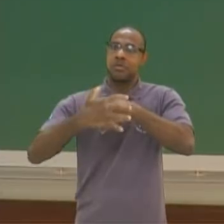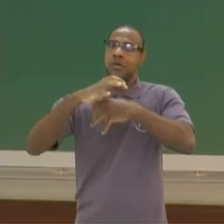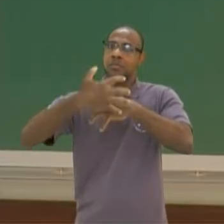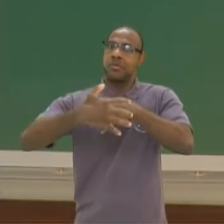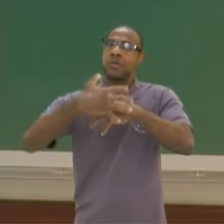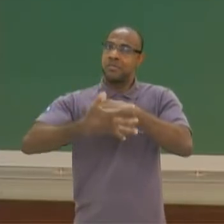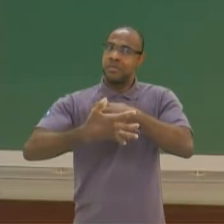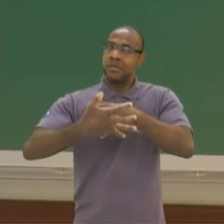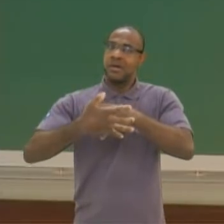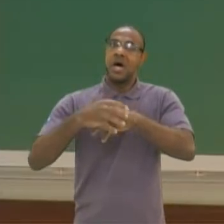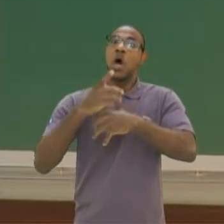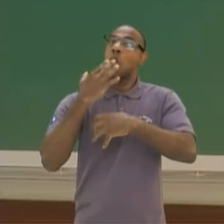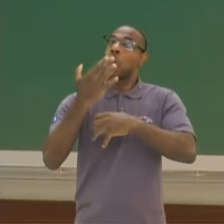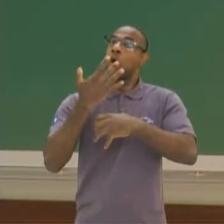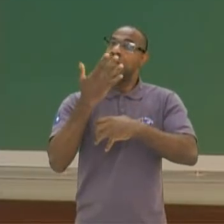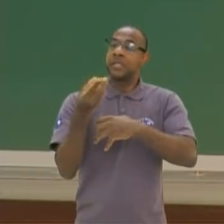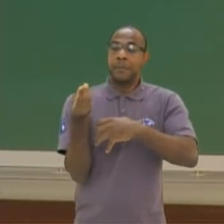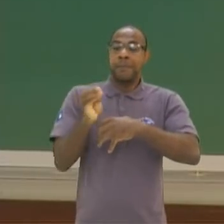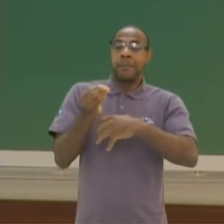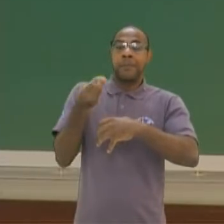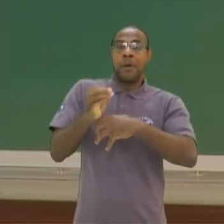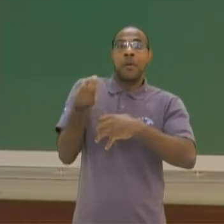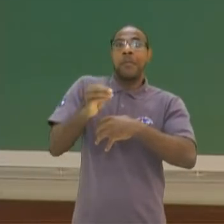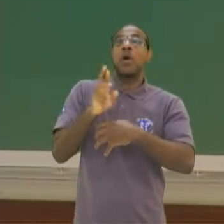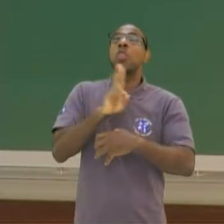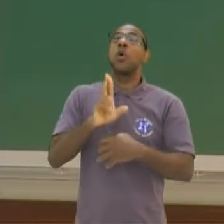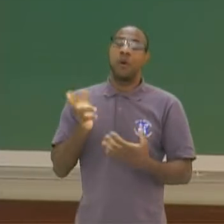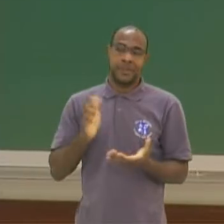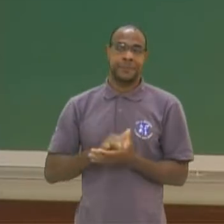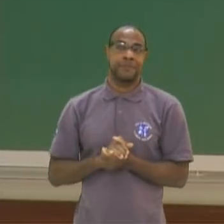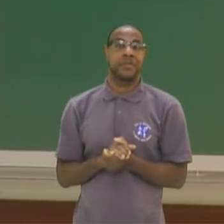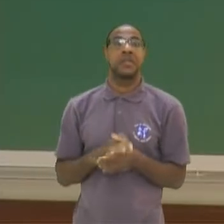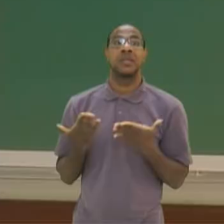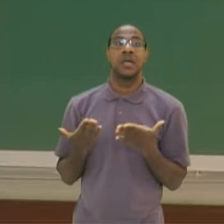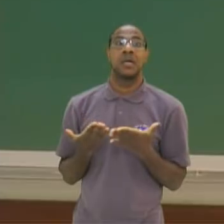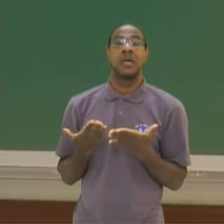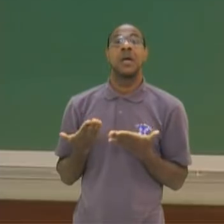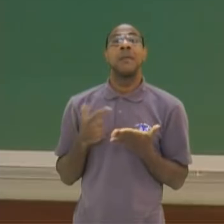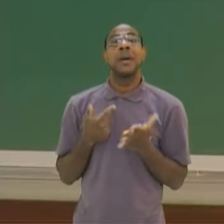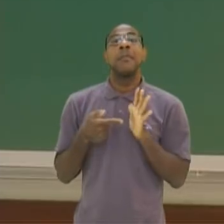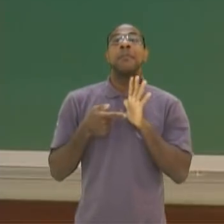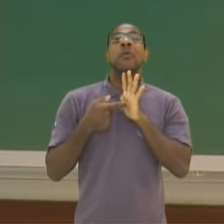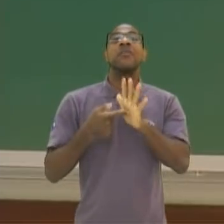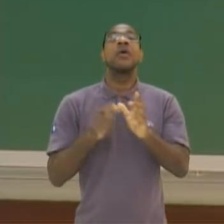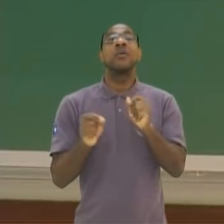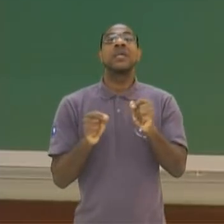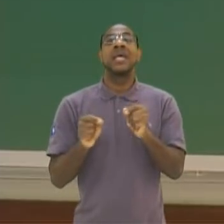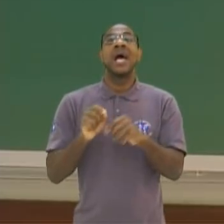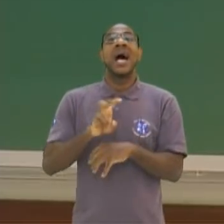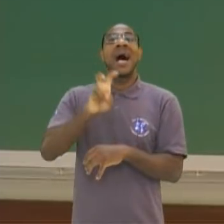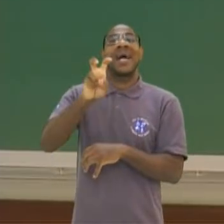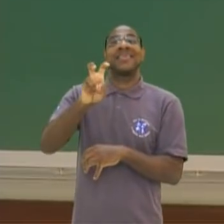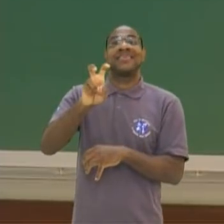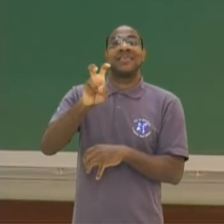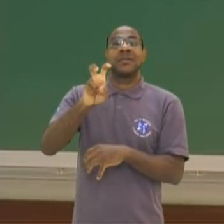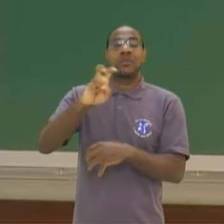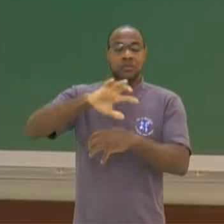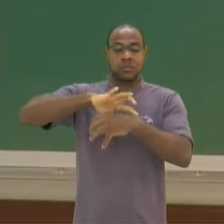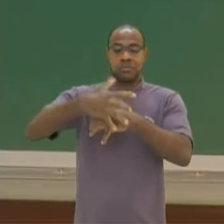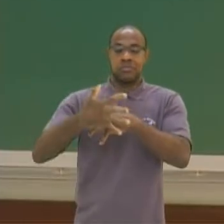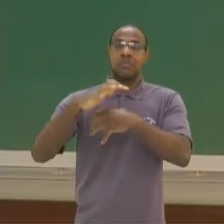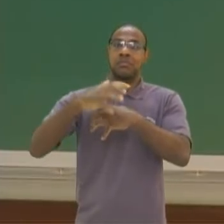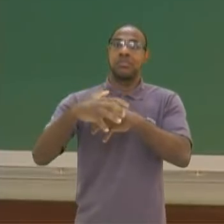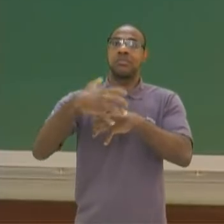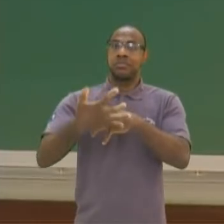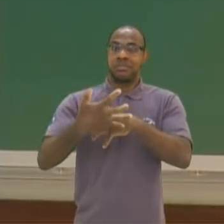e coloquem o nome. Nesse desenho, qual é a função? Identificarmos as 5 partes da